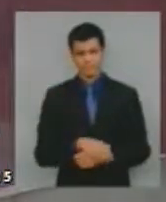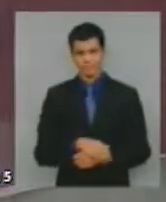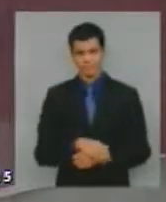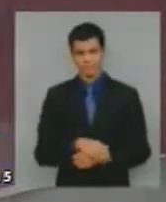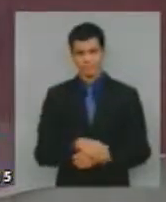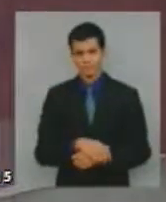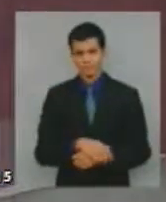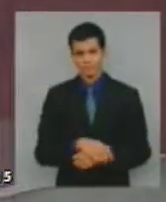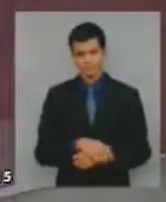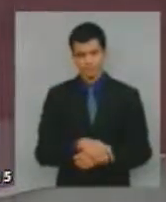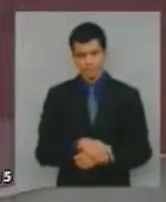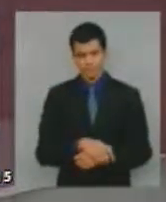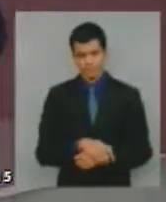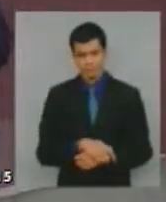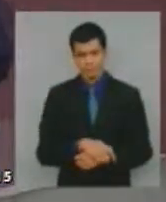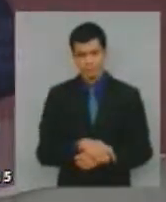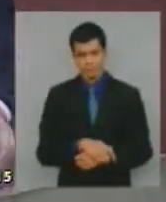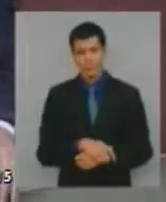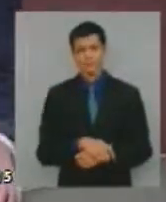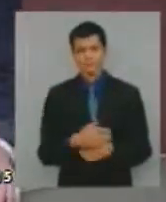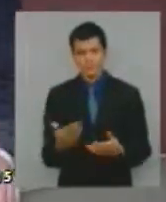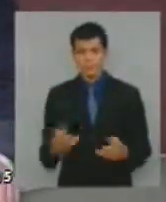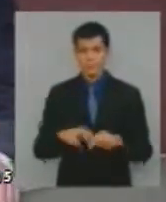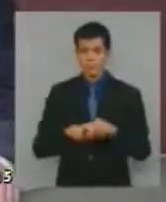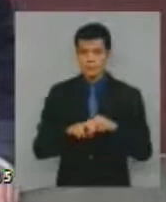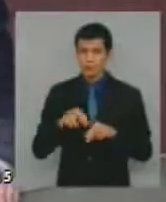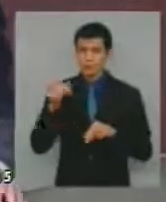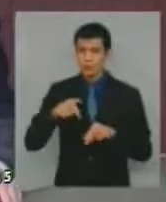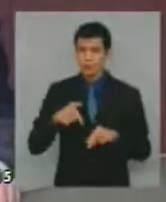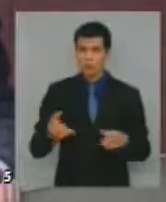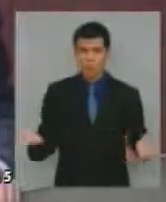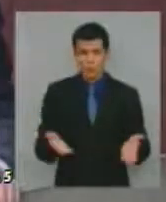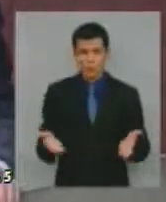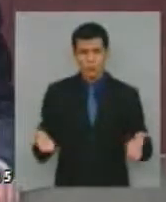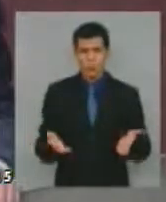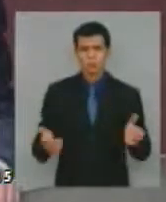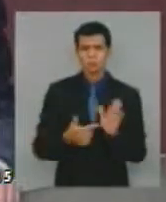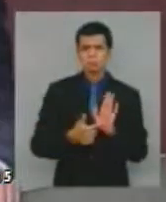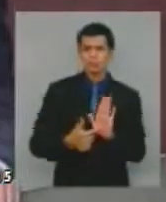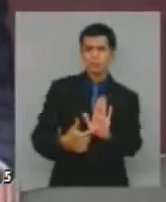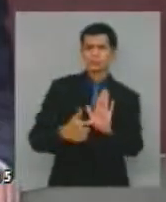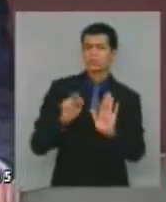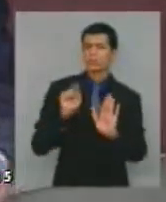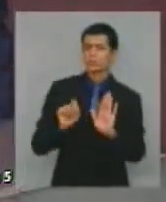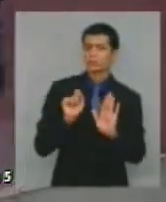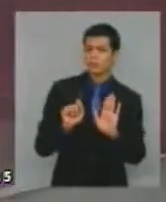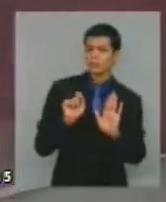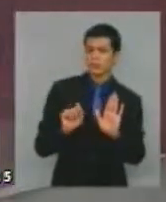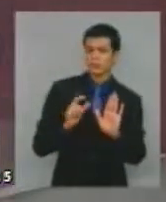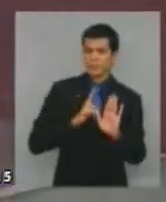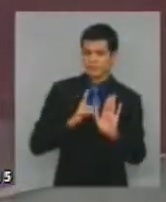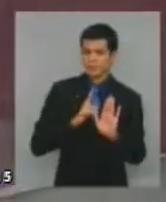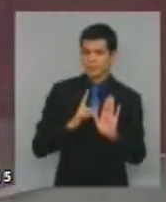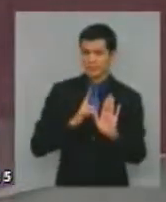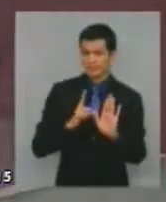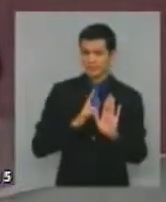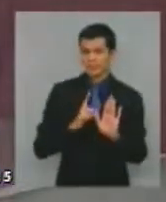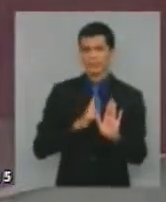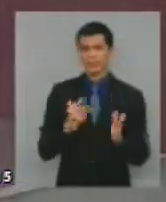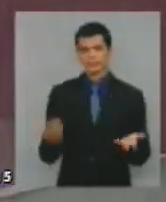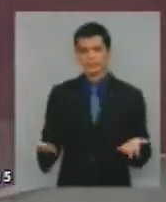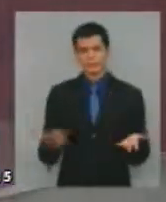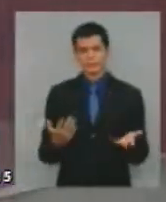para ocupar a tribuna hoje é para que nós, vou dizer por que o Ceará tem um especial interesse nesse indicador, nós